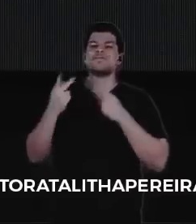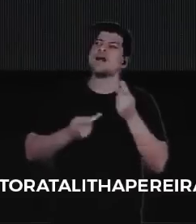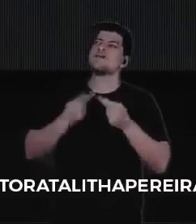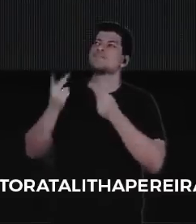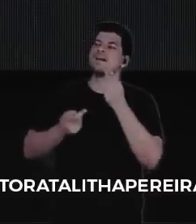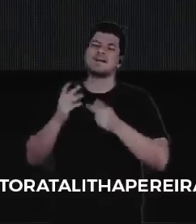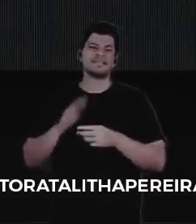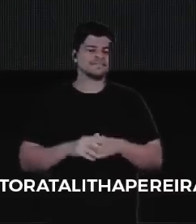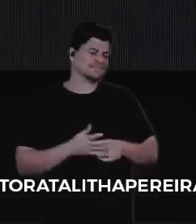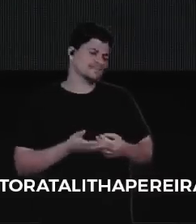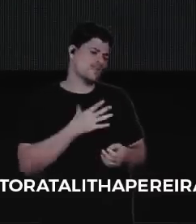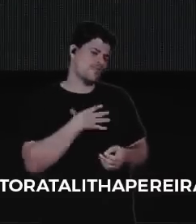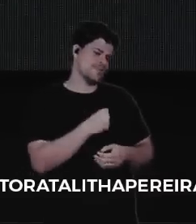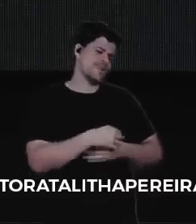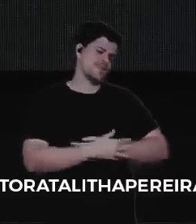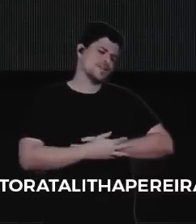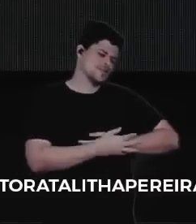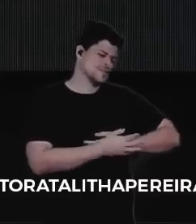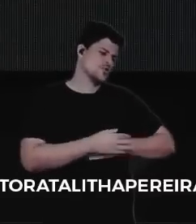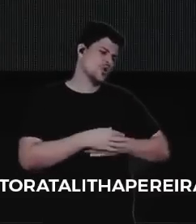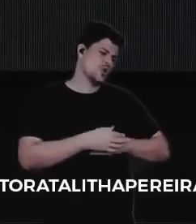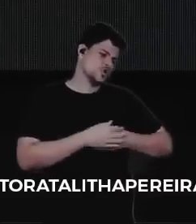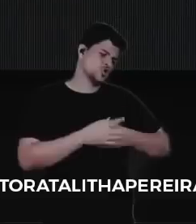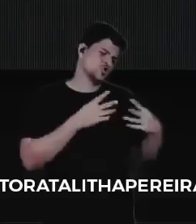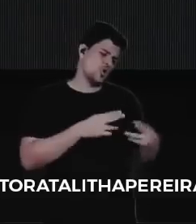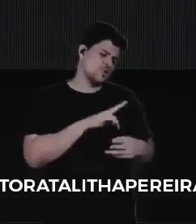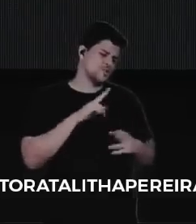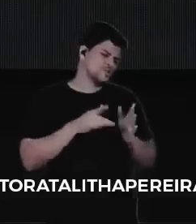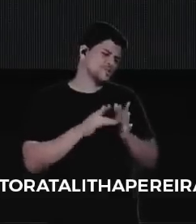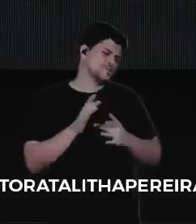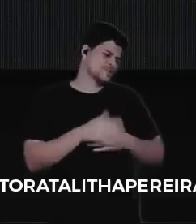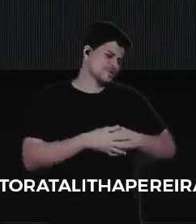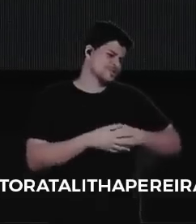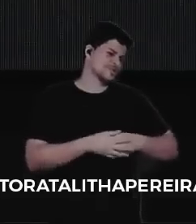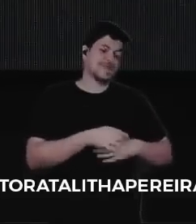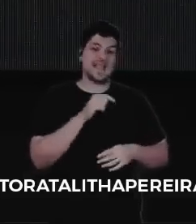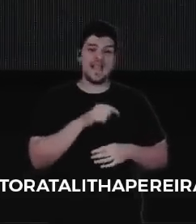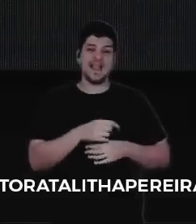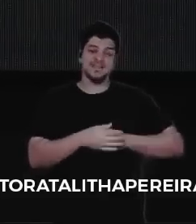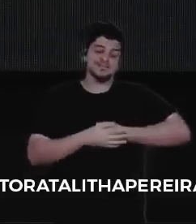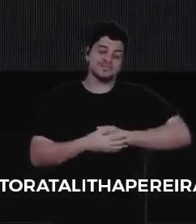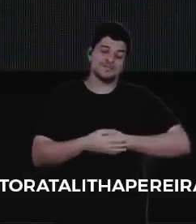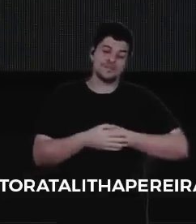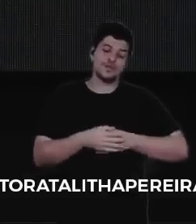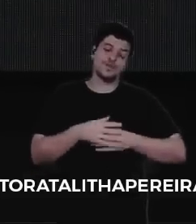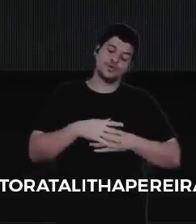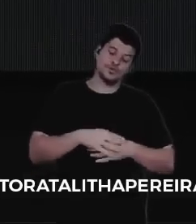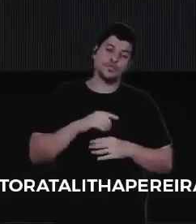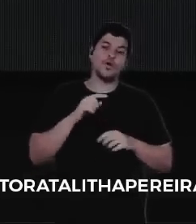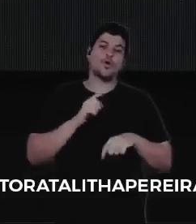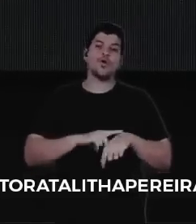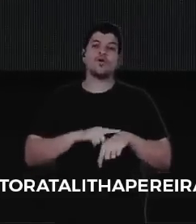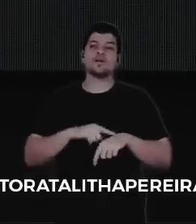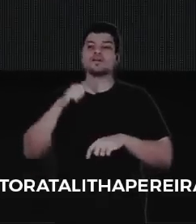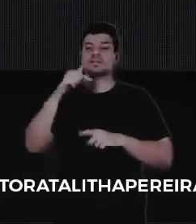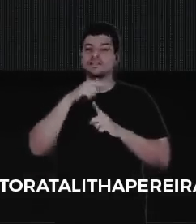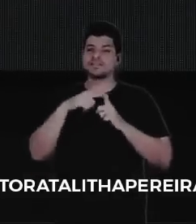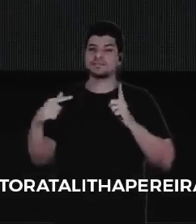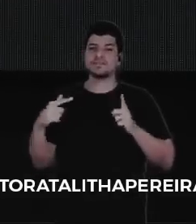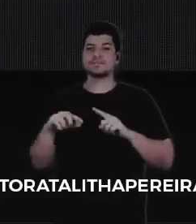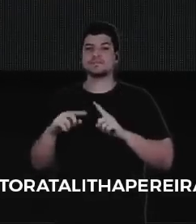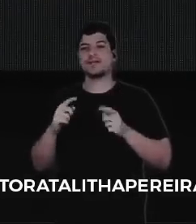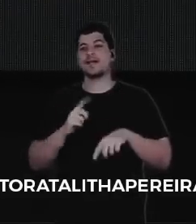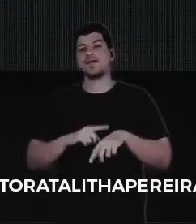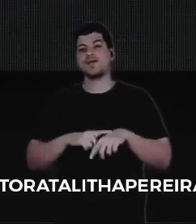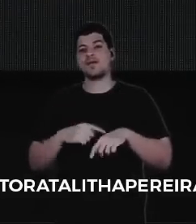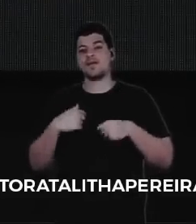filha, dorme em nome de Jesus. Sei que essa menina foi dormir mais ou menos umas 7:00 da manhã, 7:30, que era a hora que eu